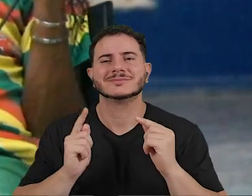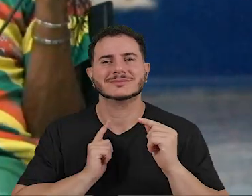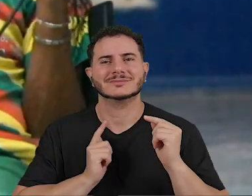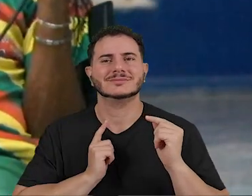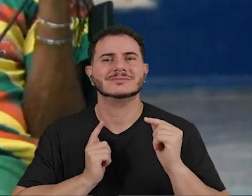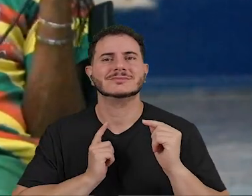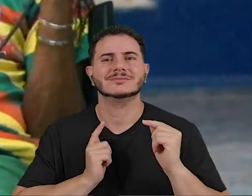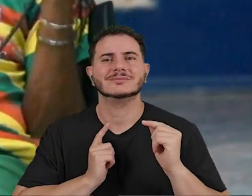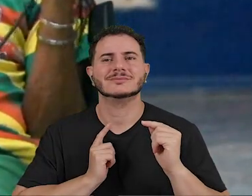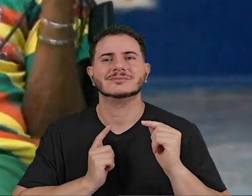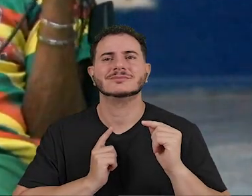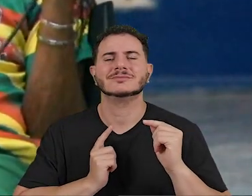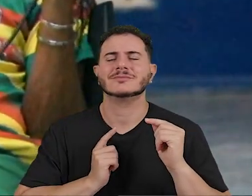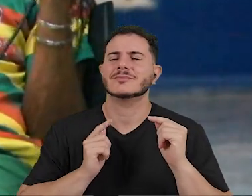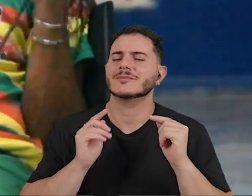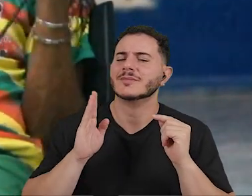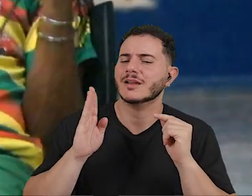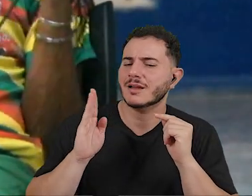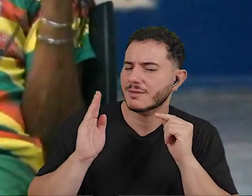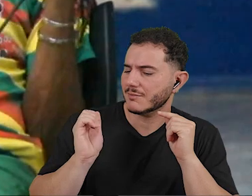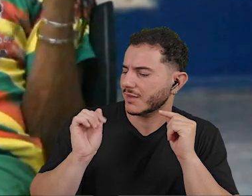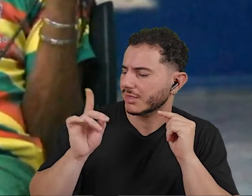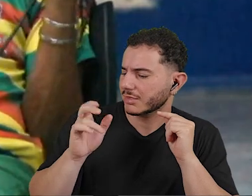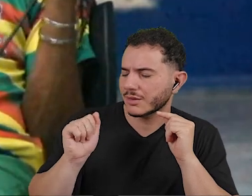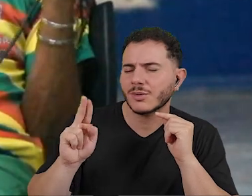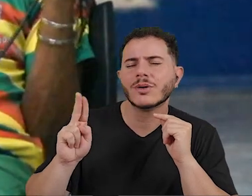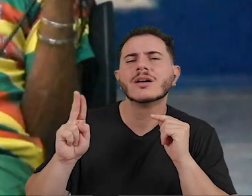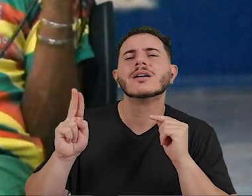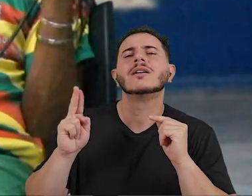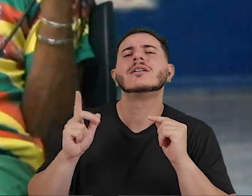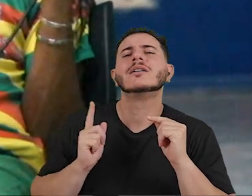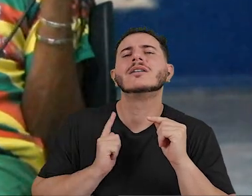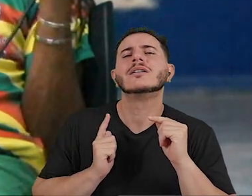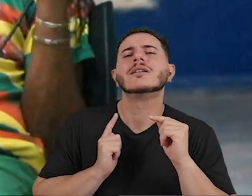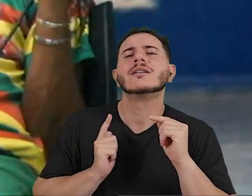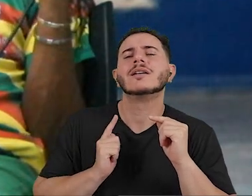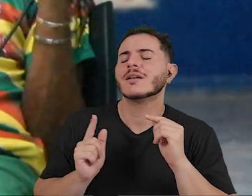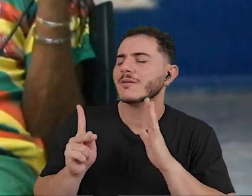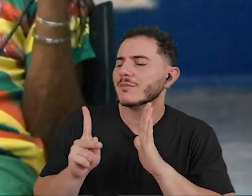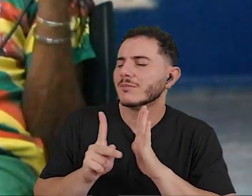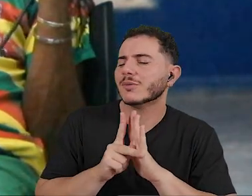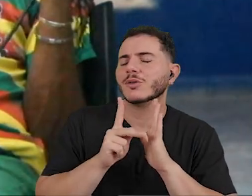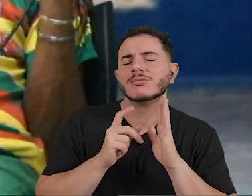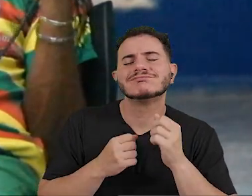Badawi, mané, debale, ojuba.